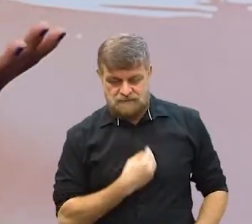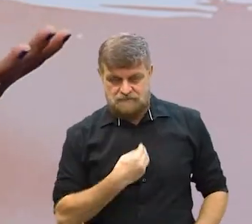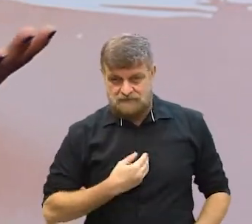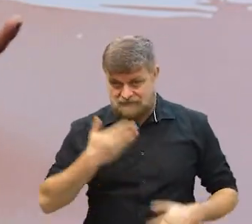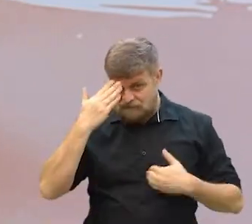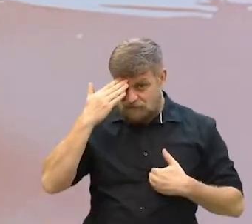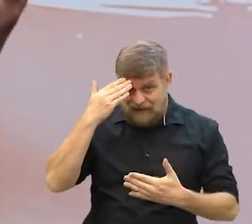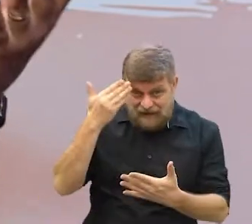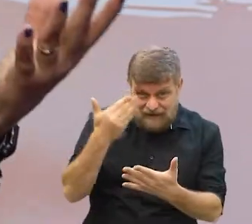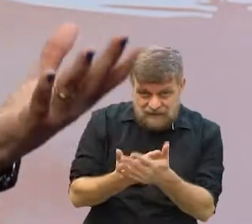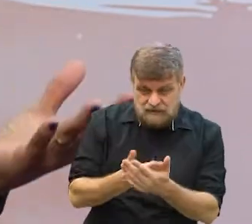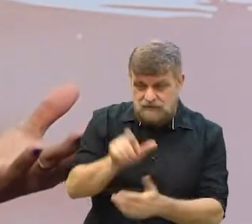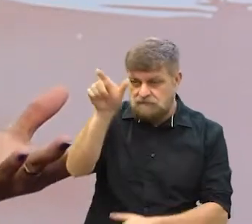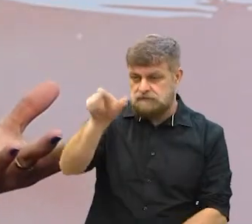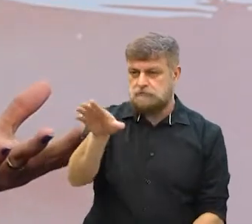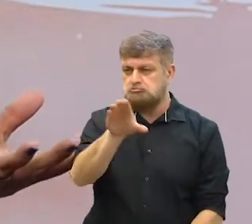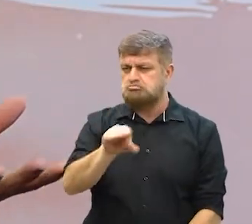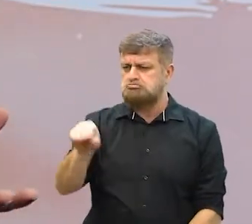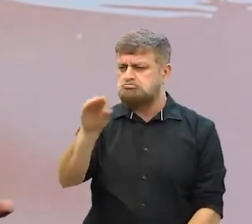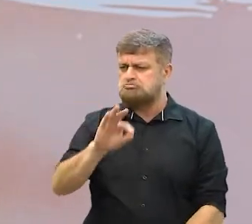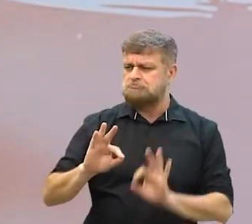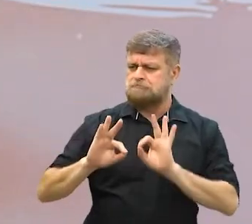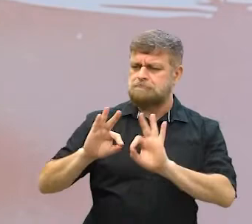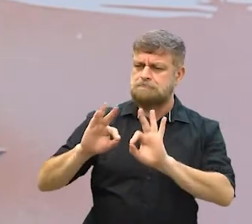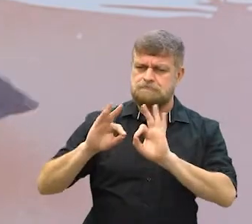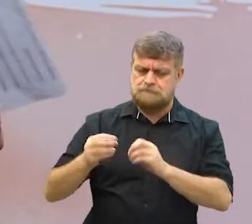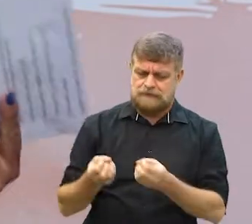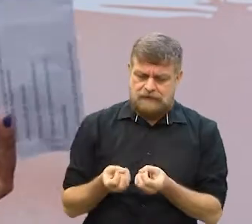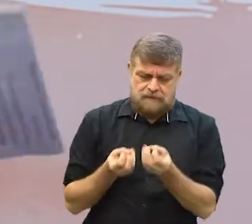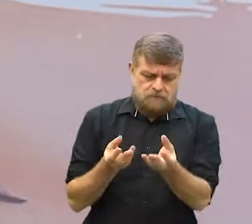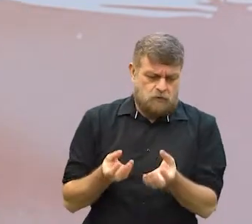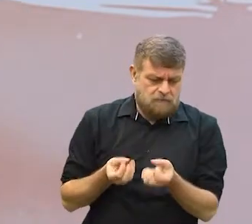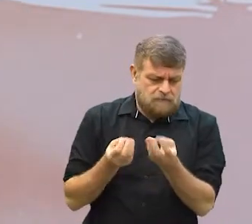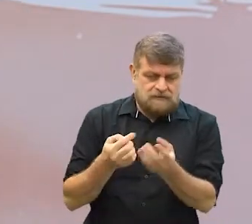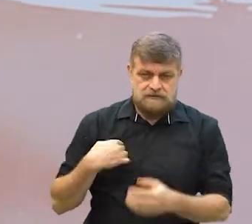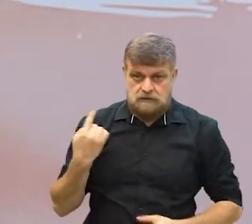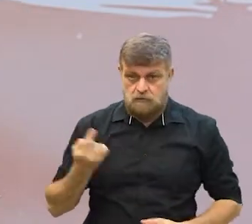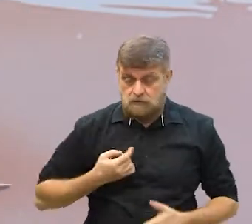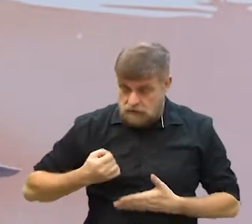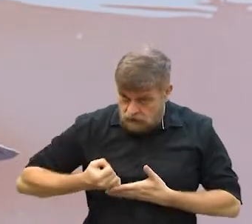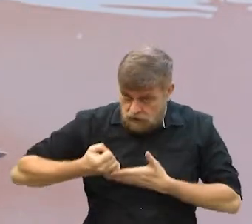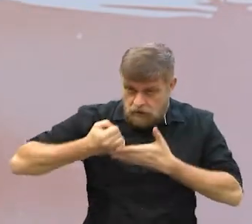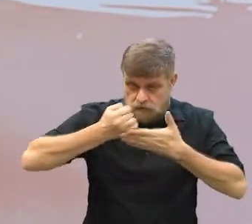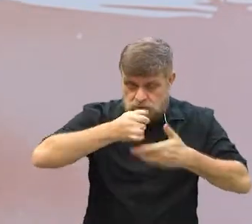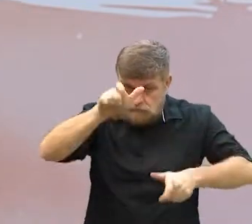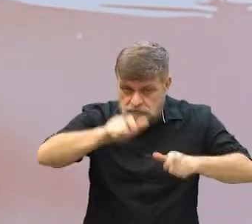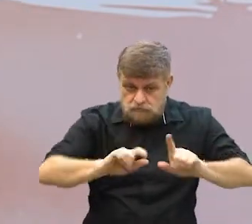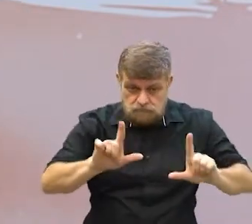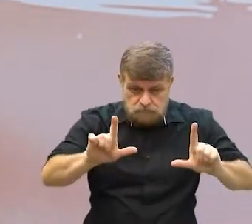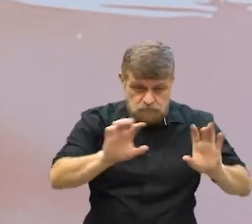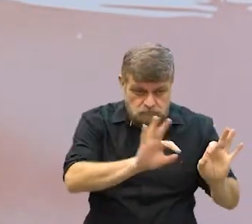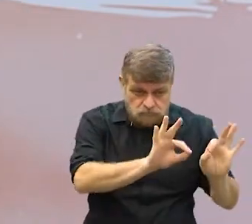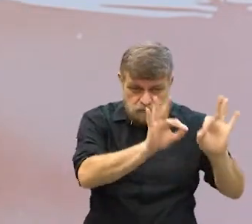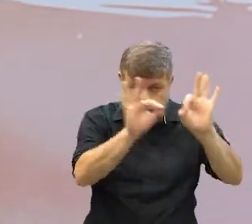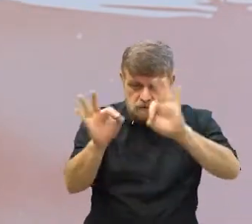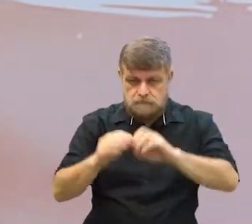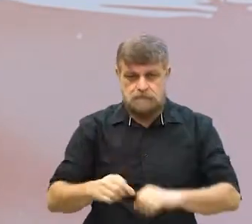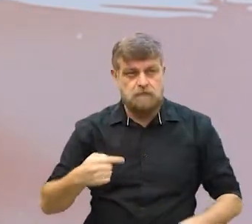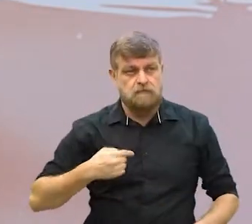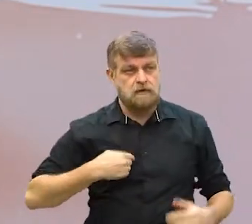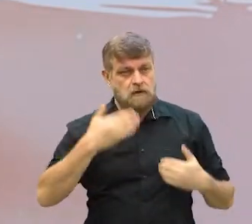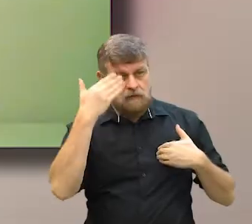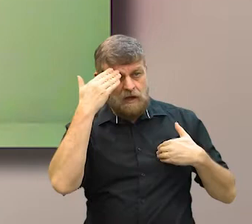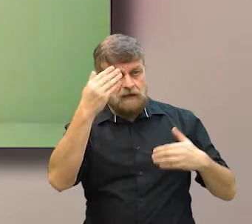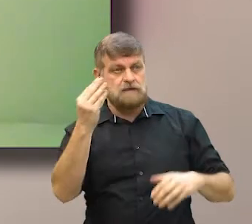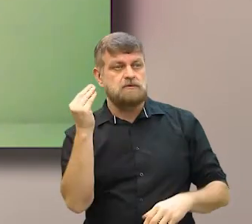Saúde é Vida. Tenha certeza que foi uma participação assim, muito rica de informação e ajudou muita gente que está assistindo